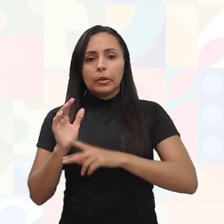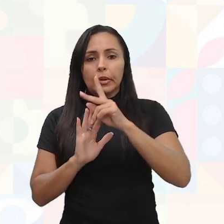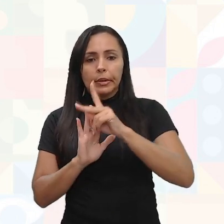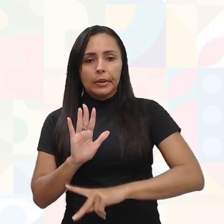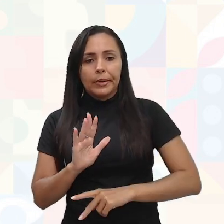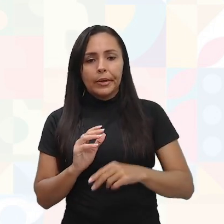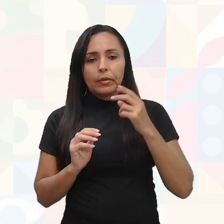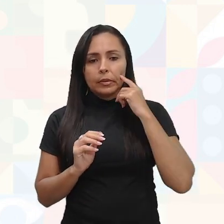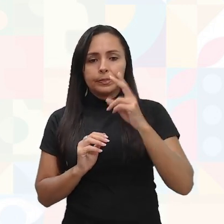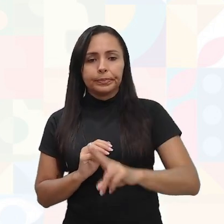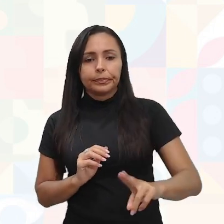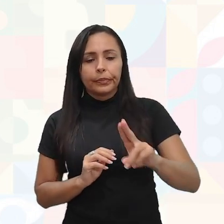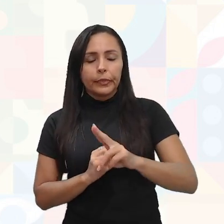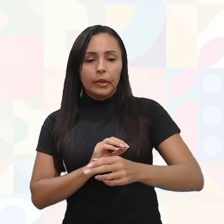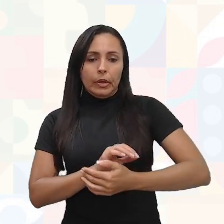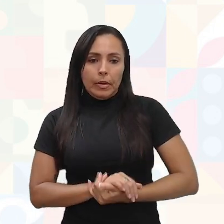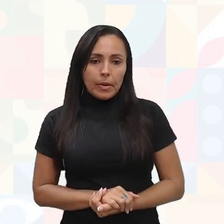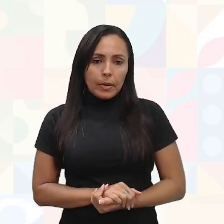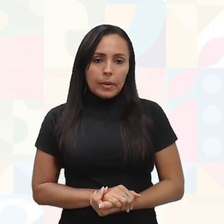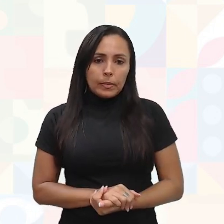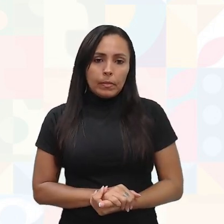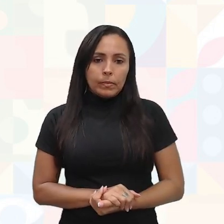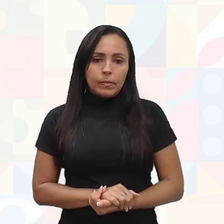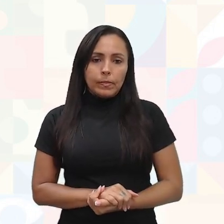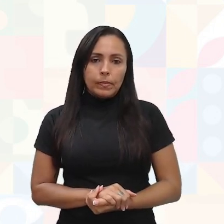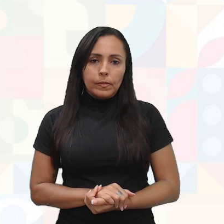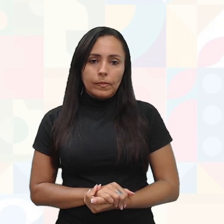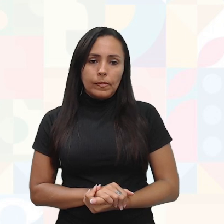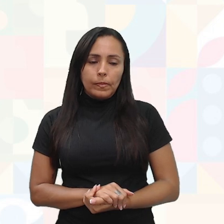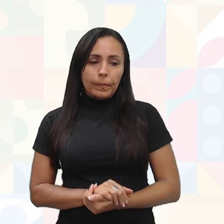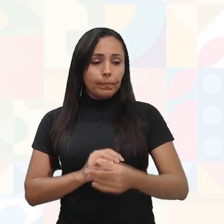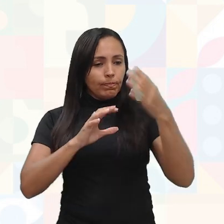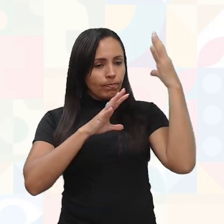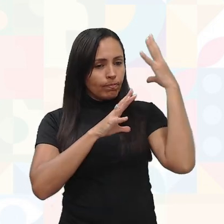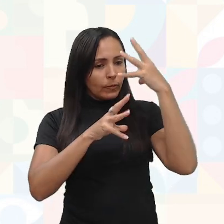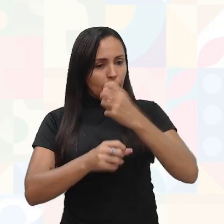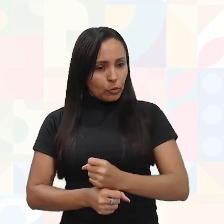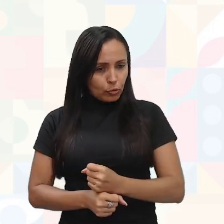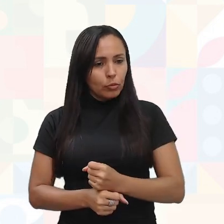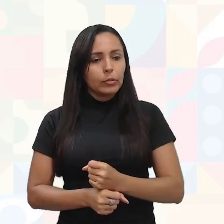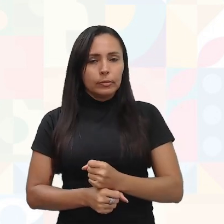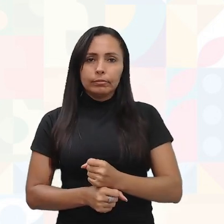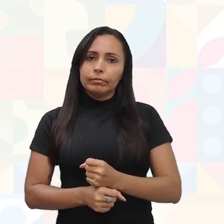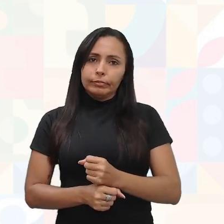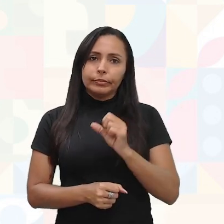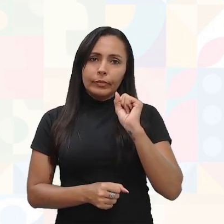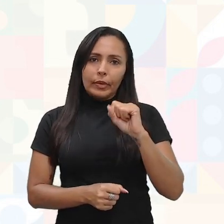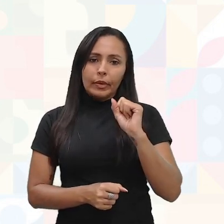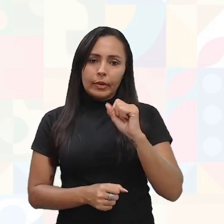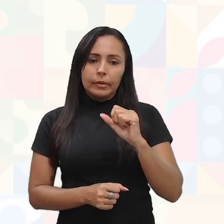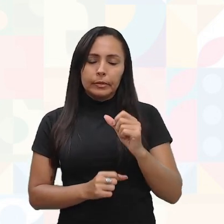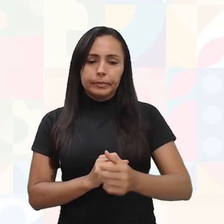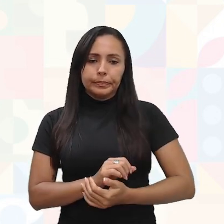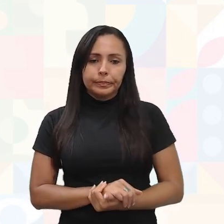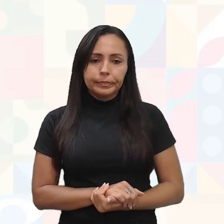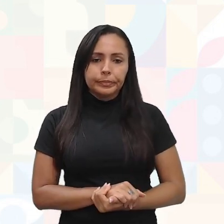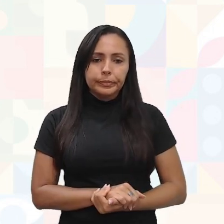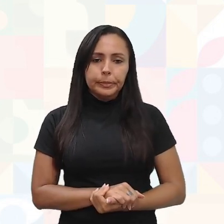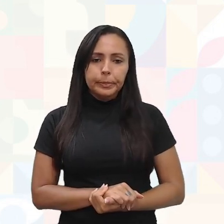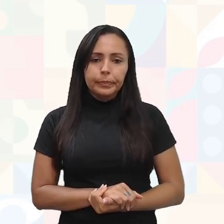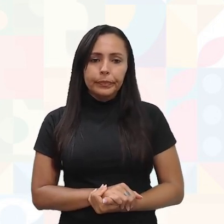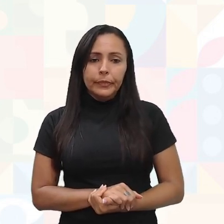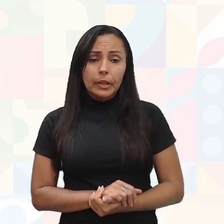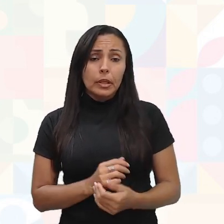você usa um portfólio, né? Fazendo um resumo assim e fazendo um paralelo entre essas páginas de galeria e portfólio, elas são